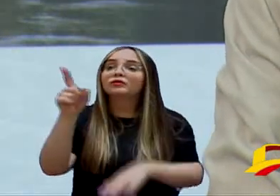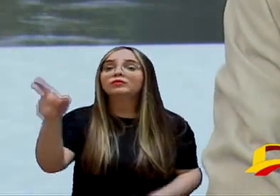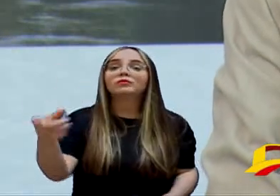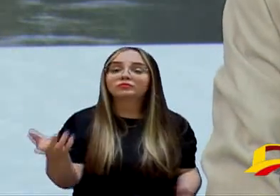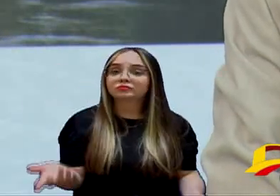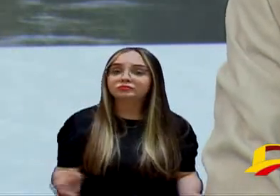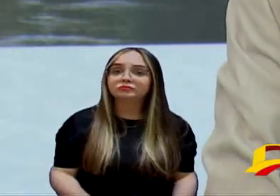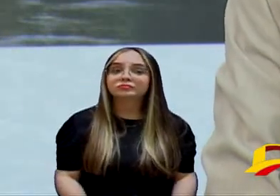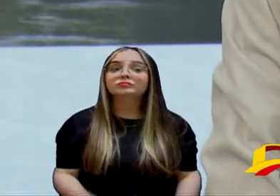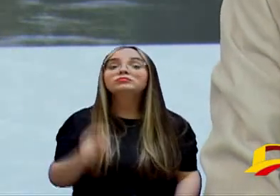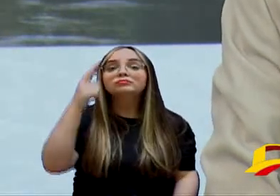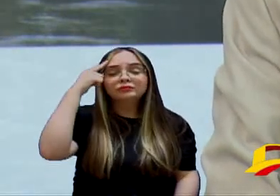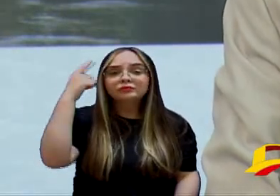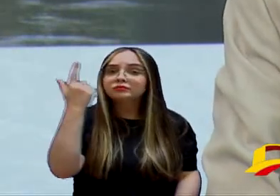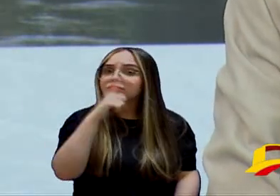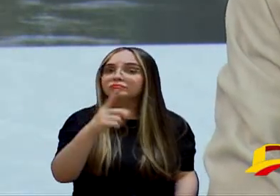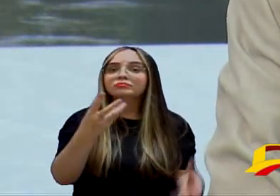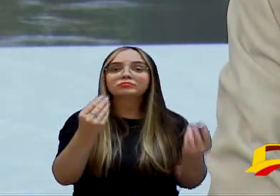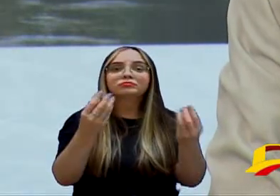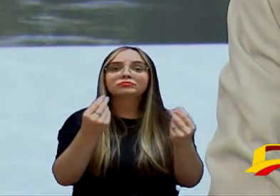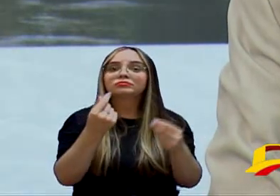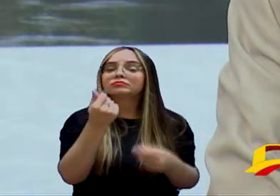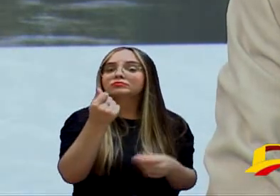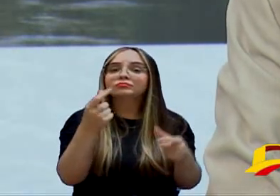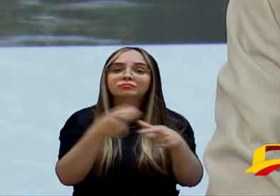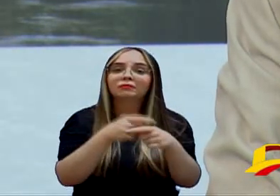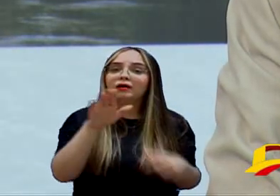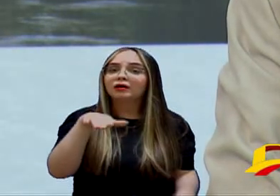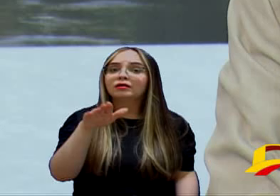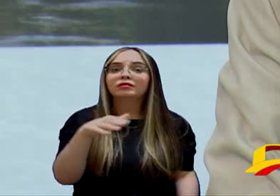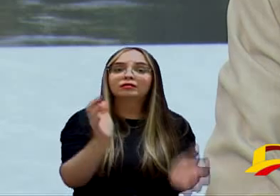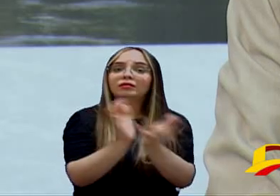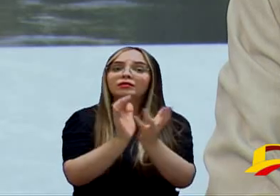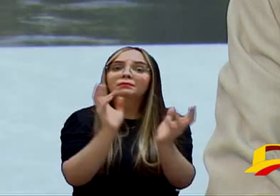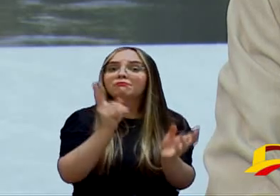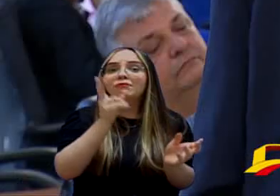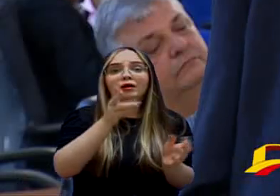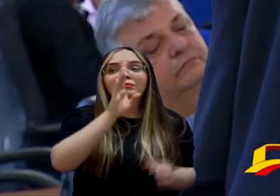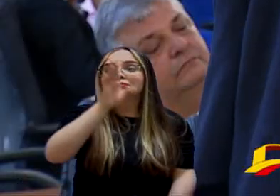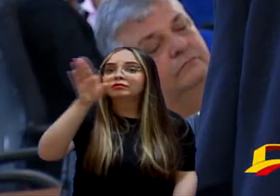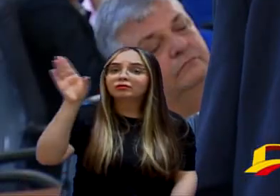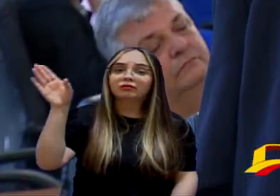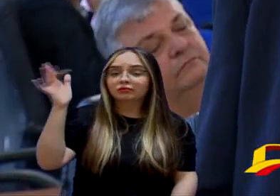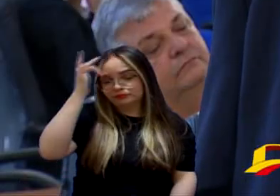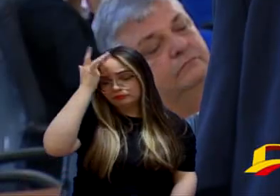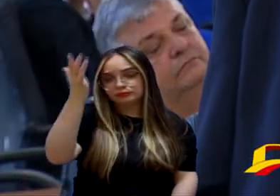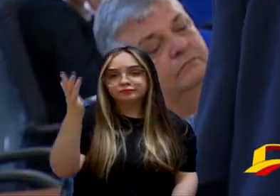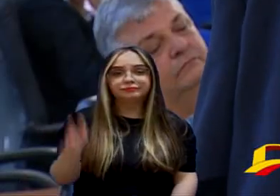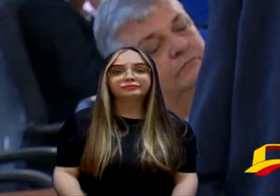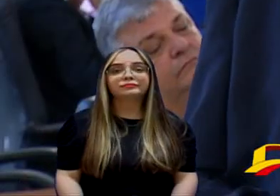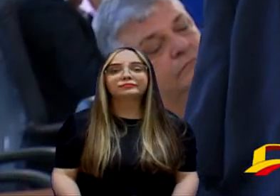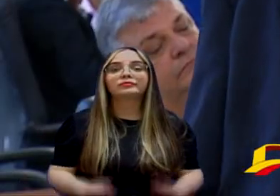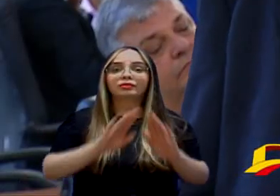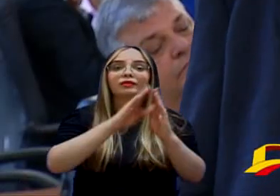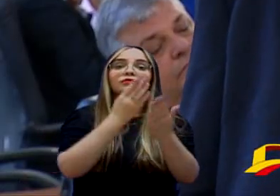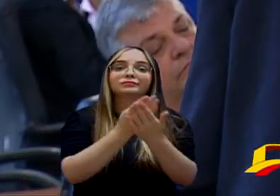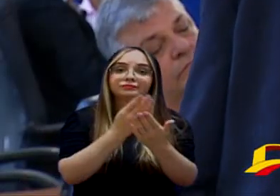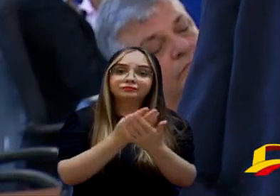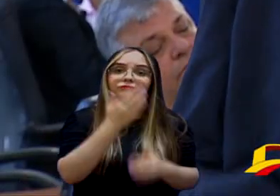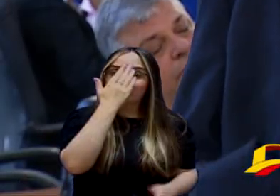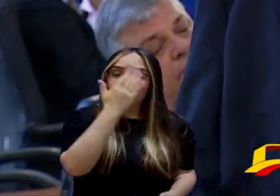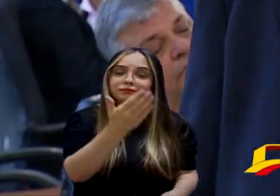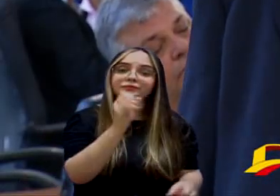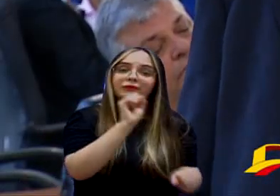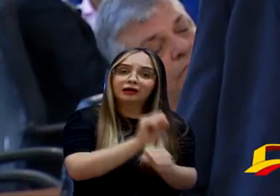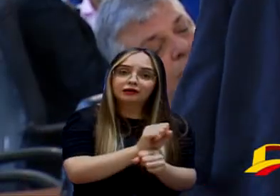que seria de ganho e sem falar que o custo é reduzido é a mesma equipe rodando a cidade para na frente das escola para